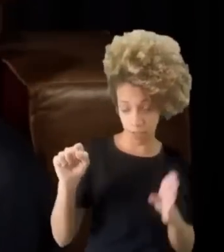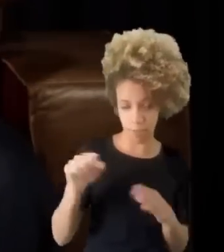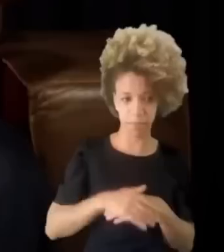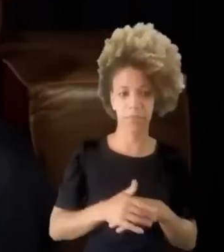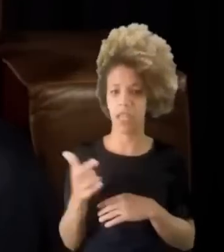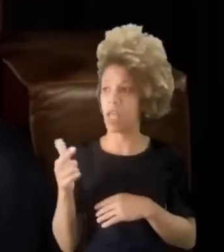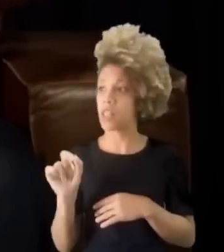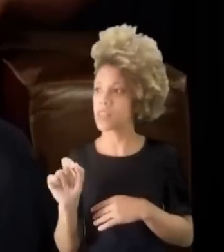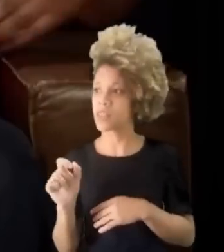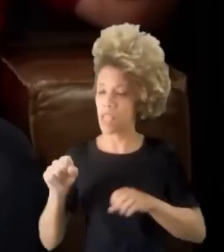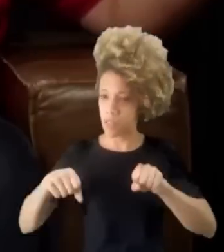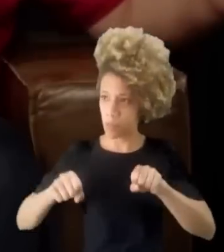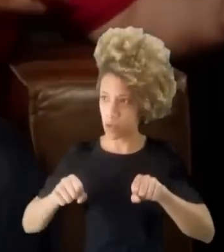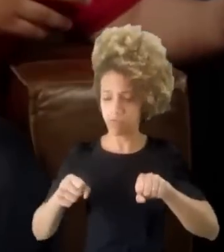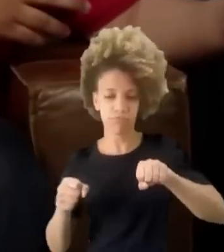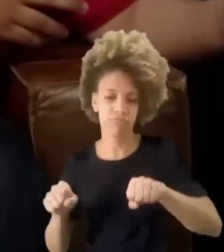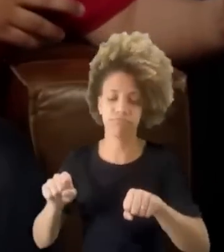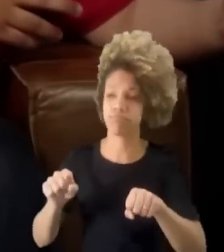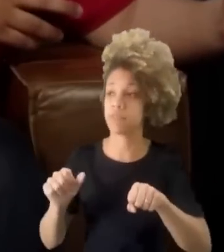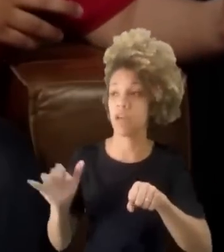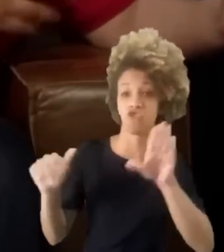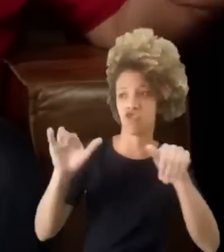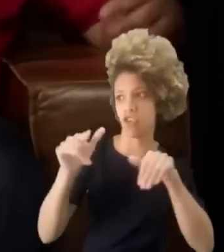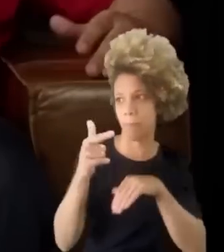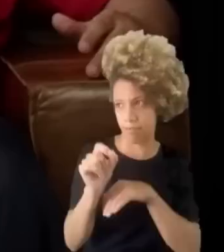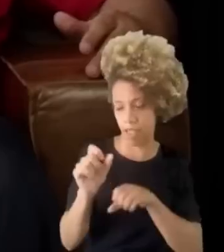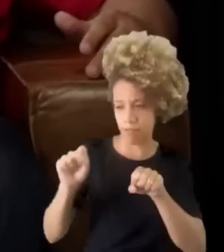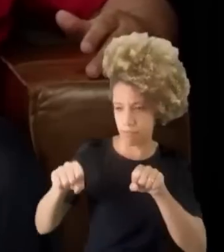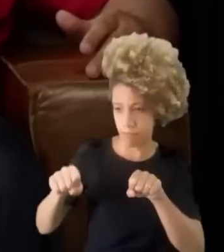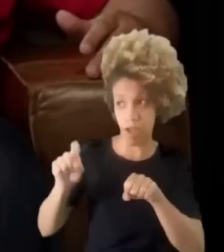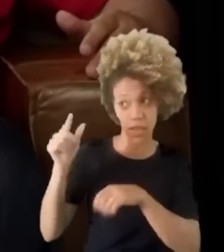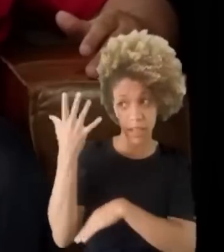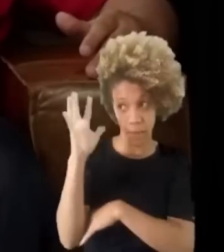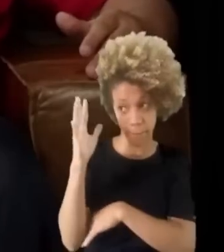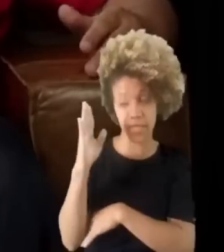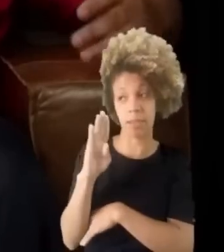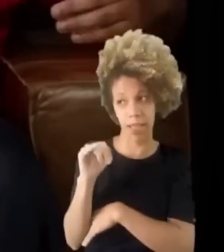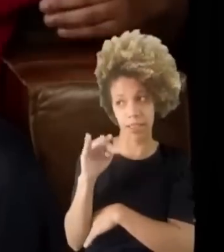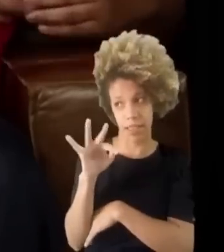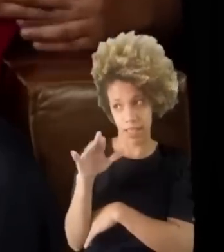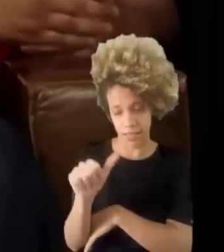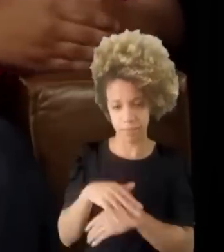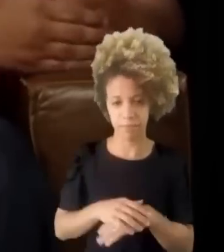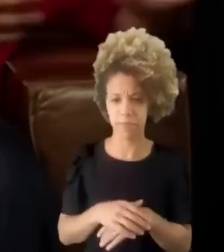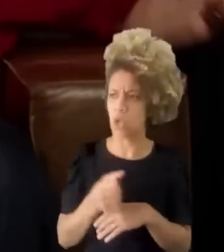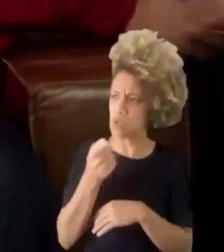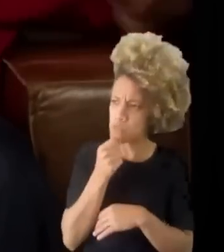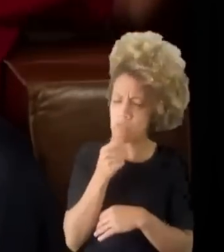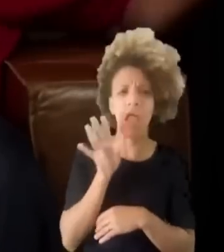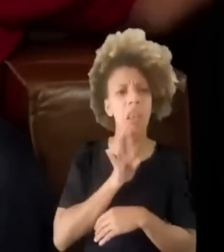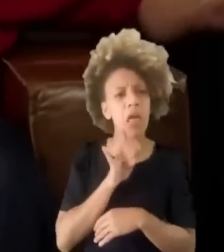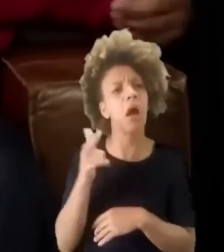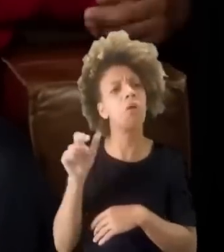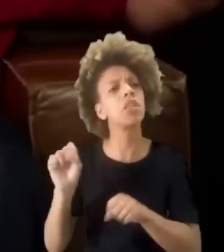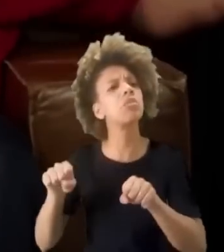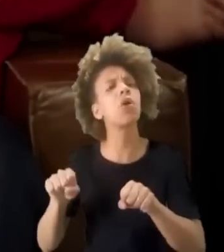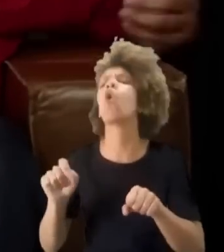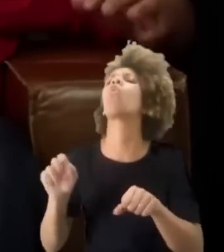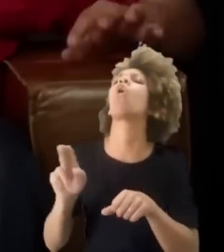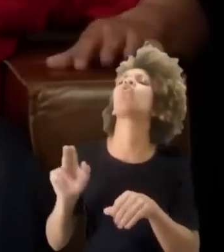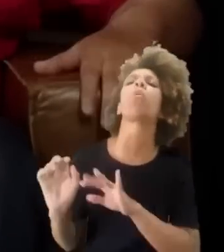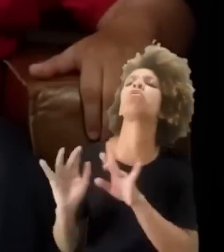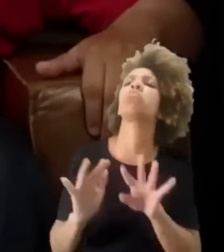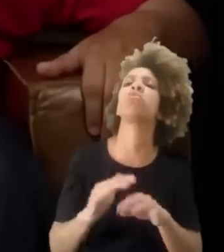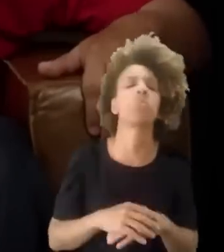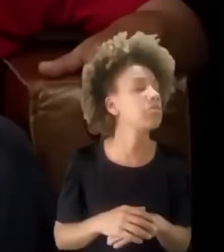juntei 10 motoboy e fomos nesse ato grande lá da da aqui do Largo da Batata e aí vem o jornalista falou Pô legal 10 motoboy aqui como